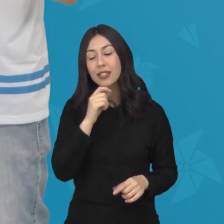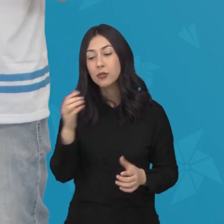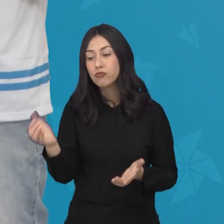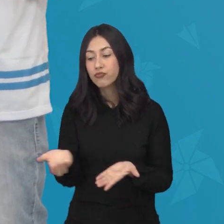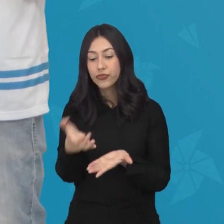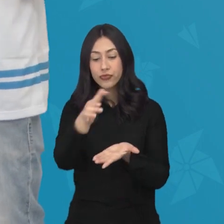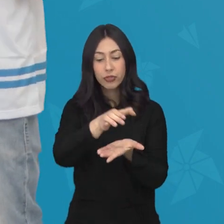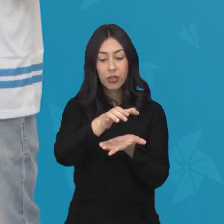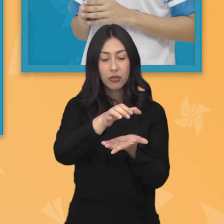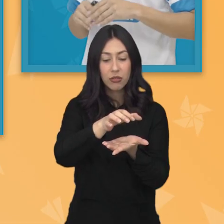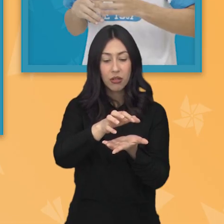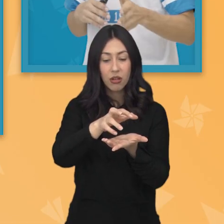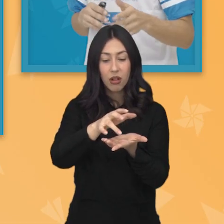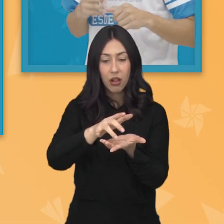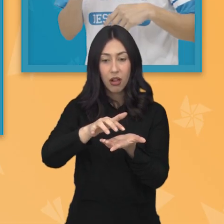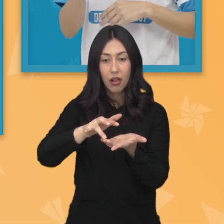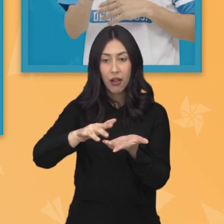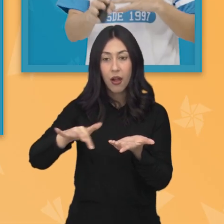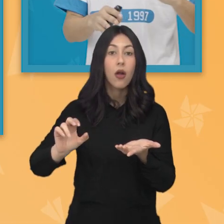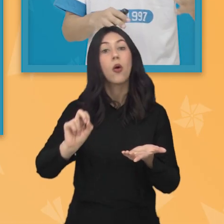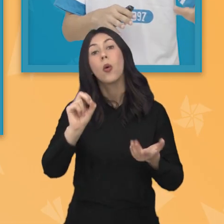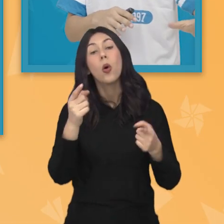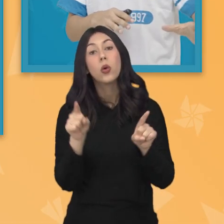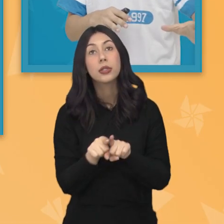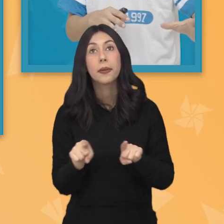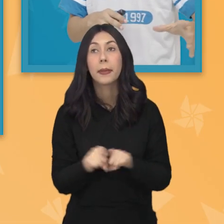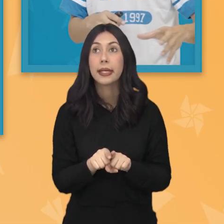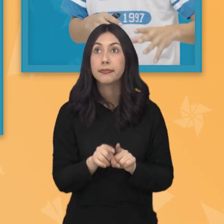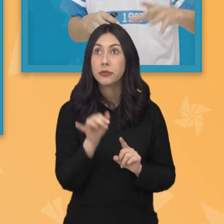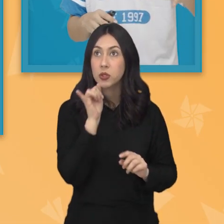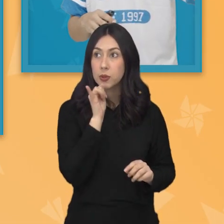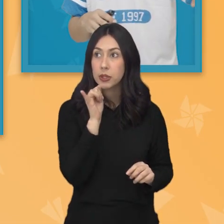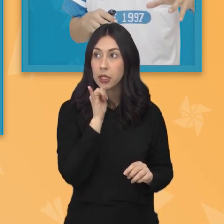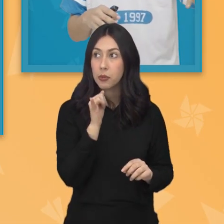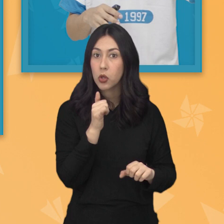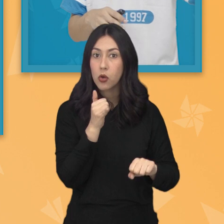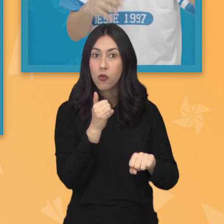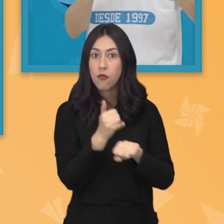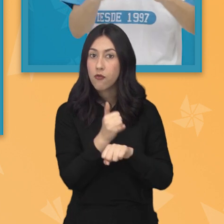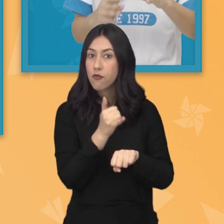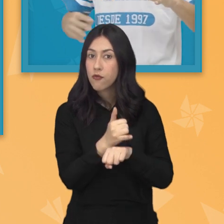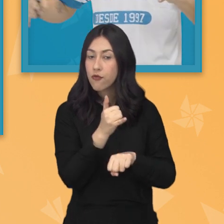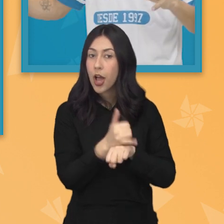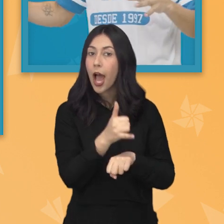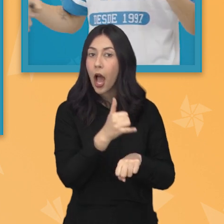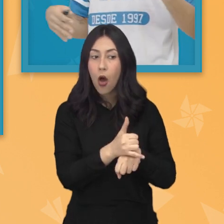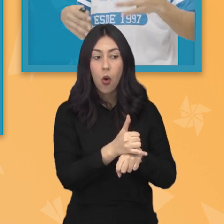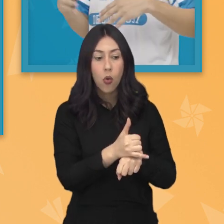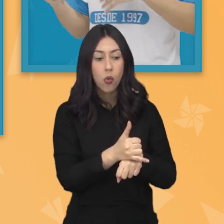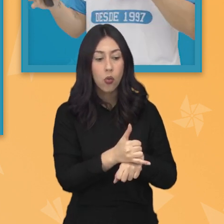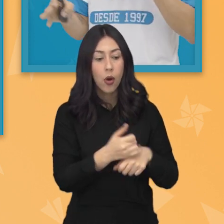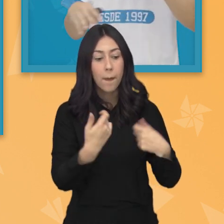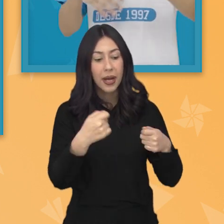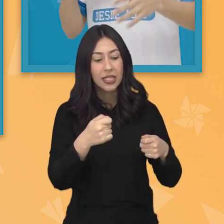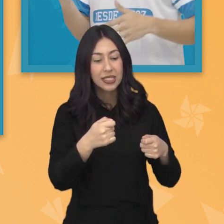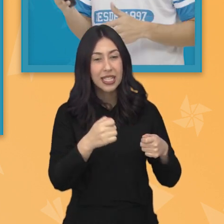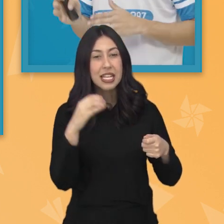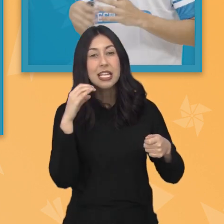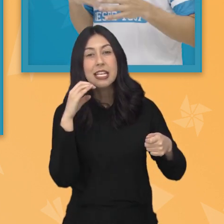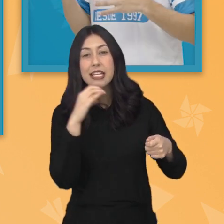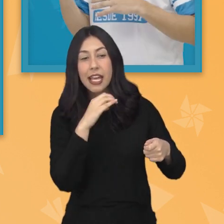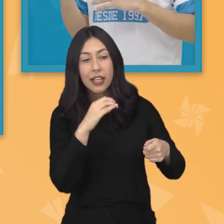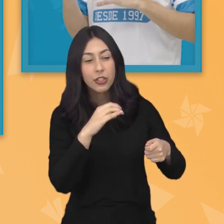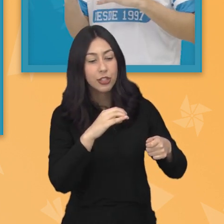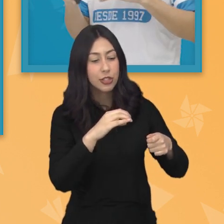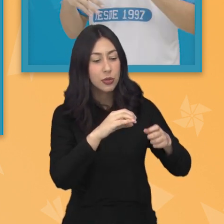se você pode, por exemplo, para metalurgia, fundir alguns compostos minerais, ferros, para você obter ele no estado líquido, para